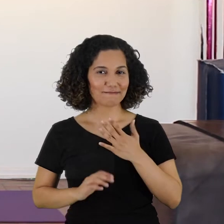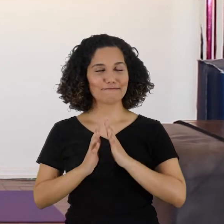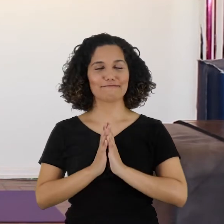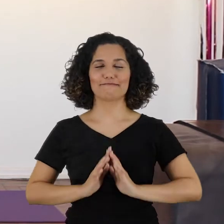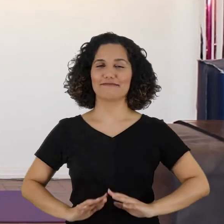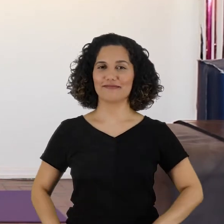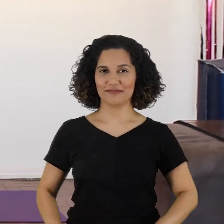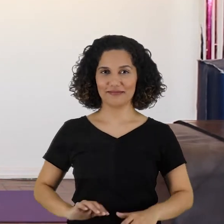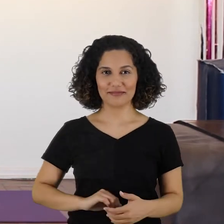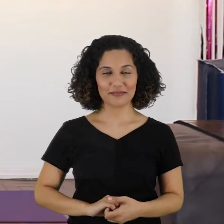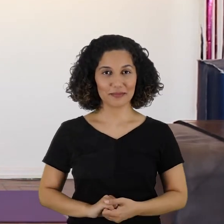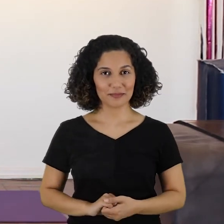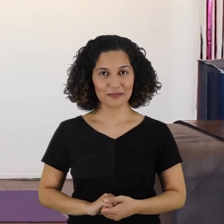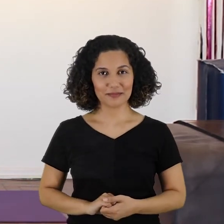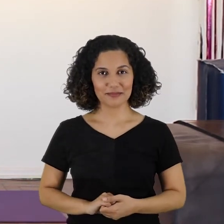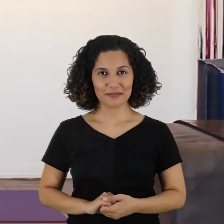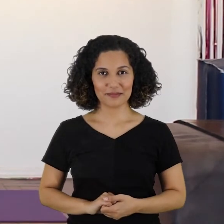Gente, desfaz os braços.